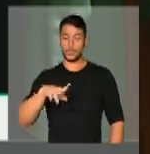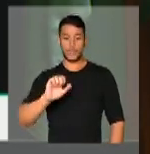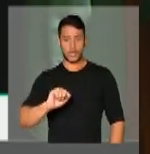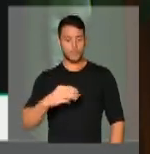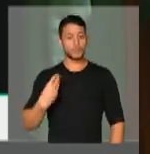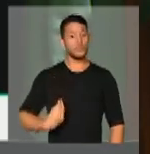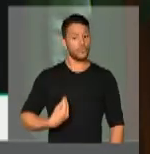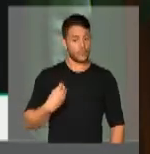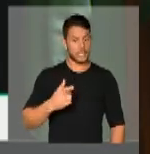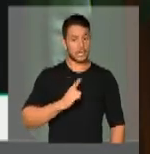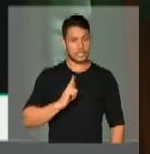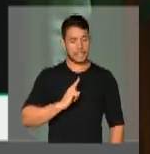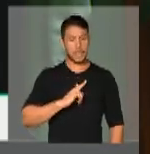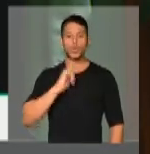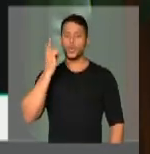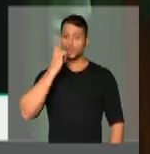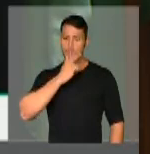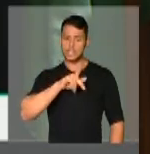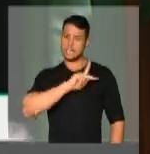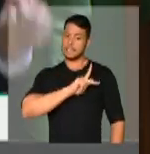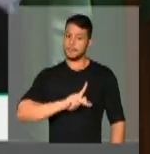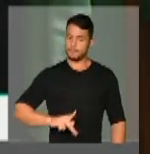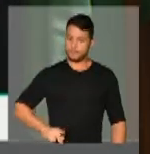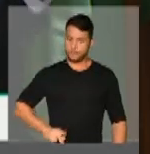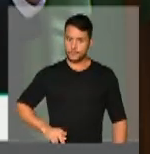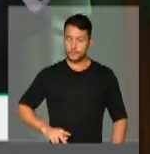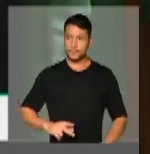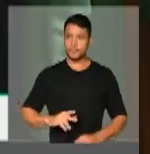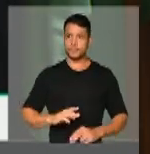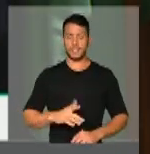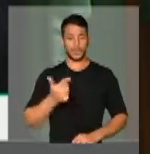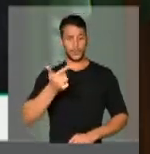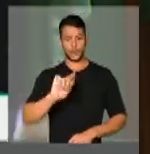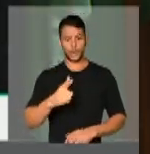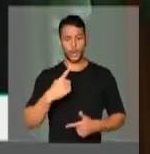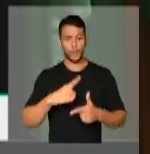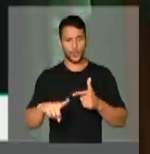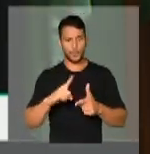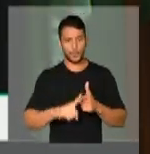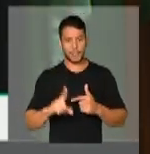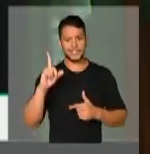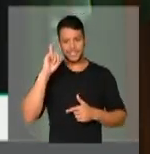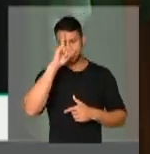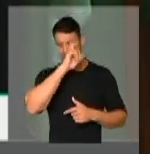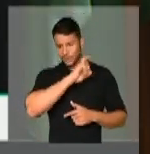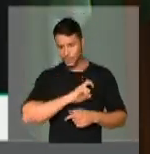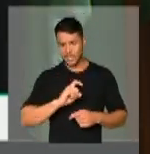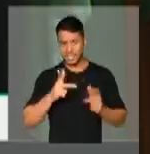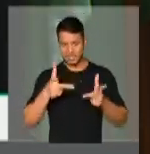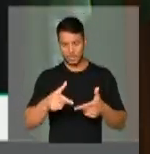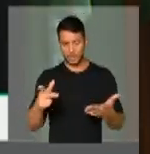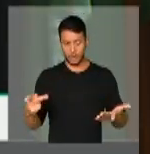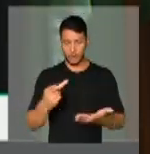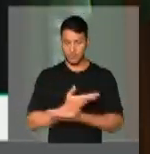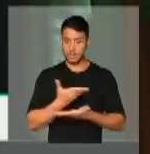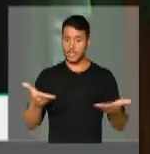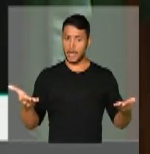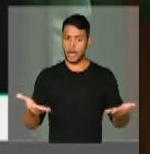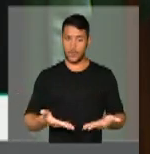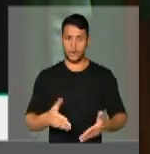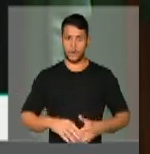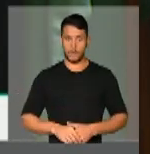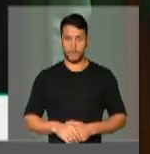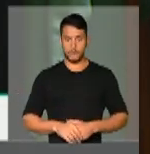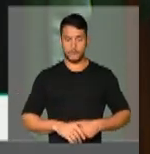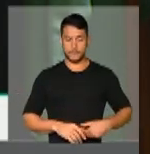o Brasil não estaria passando por esse momento que a gente vê, passando por dificuldade, por constrangimento nacional